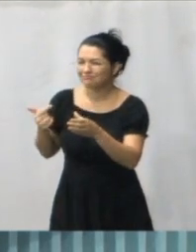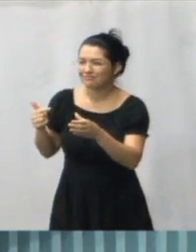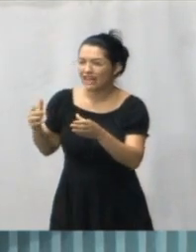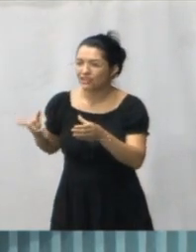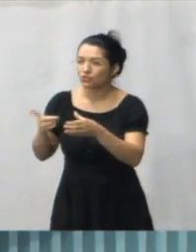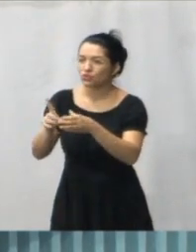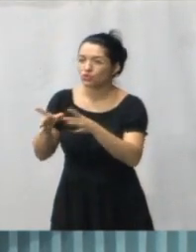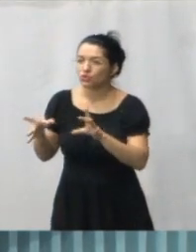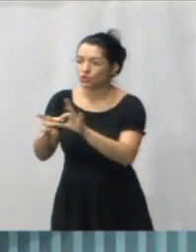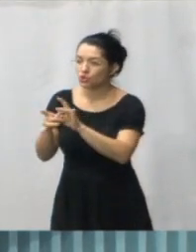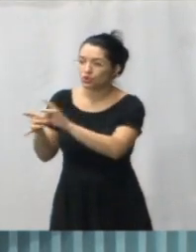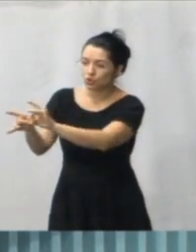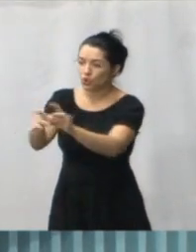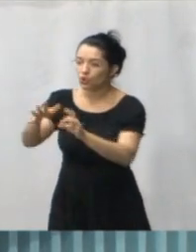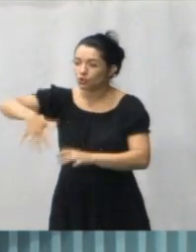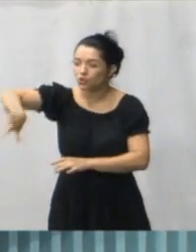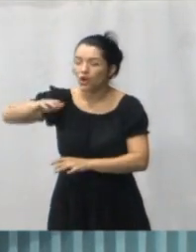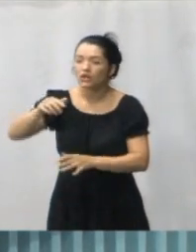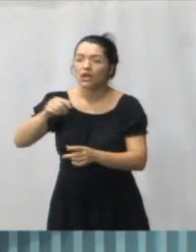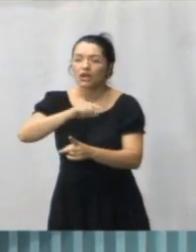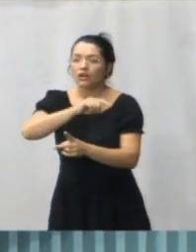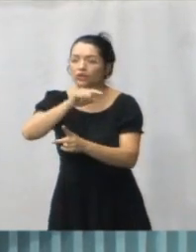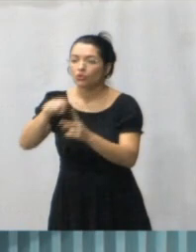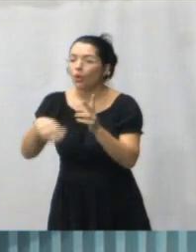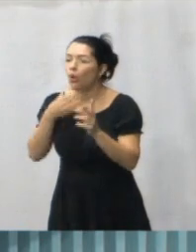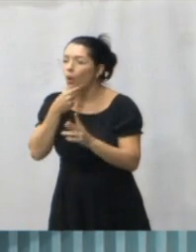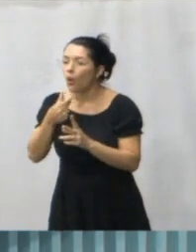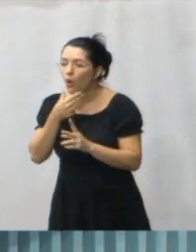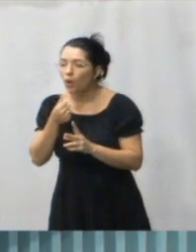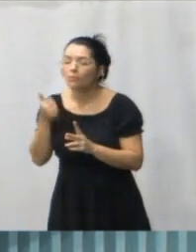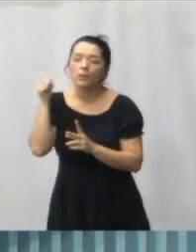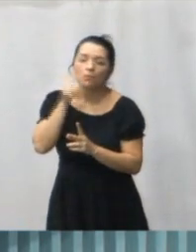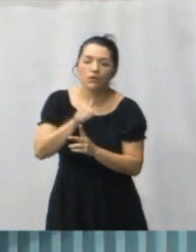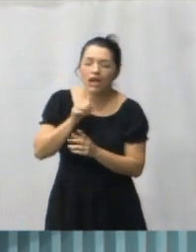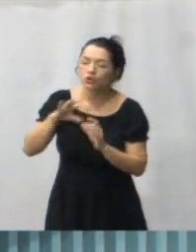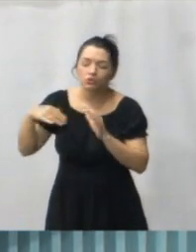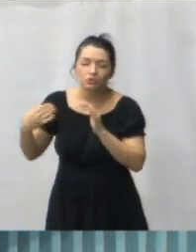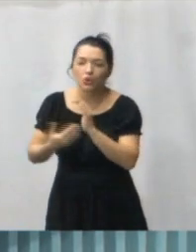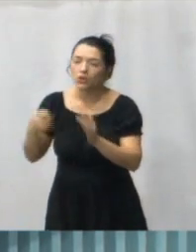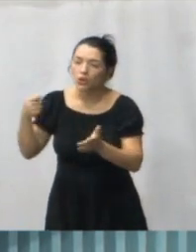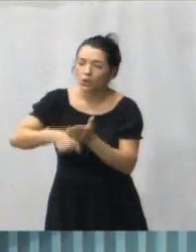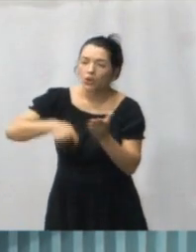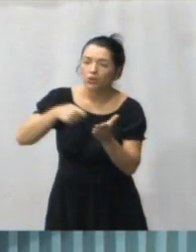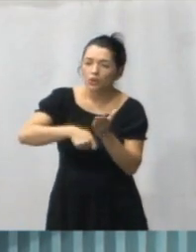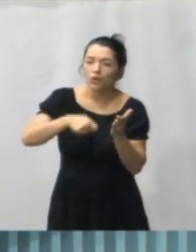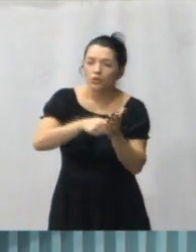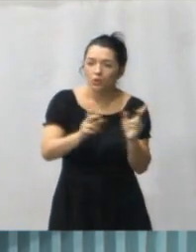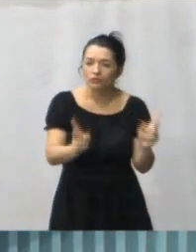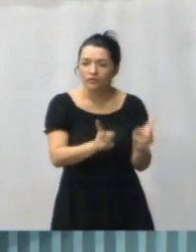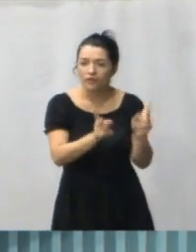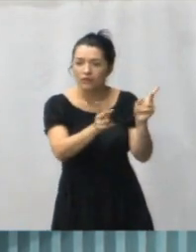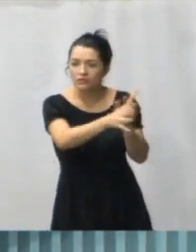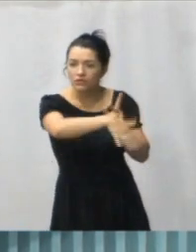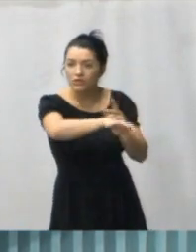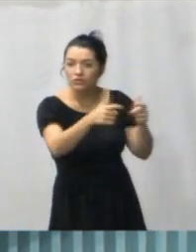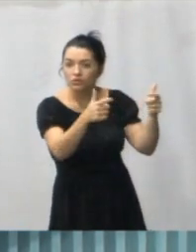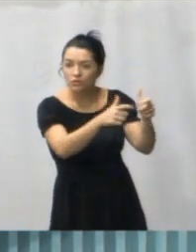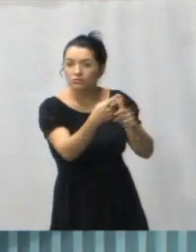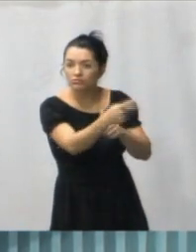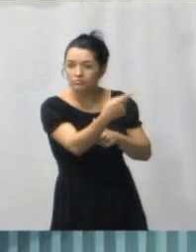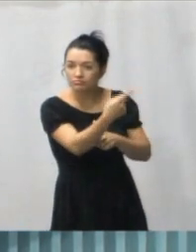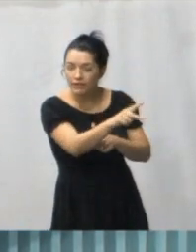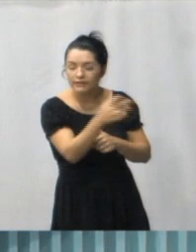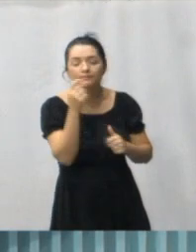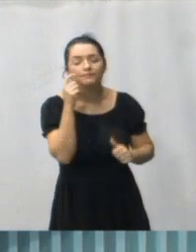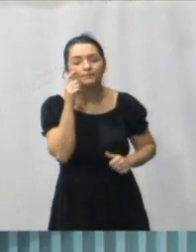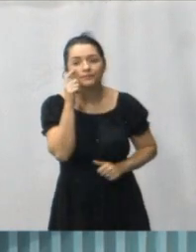a Carla, lutam e cobram pela valorização dos senhores e das senhoras. Então, fica aqui o nosso pedido para que nós